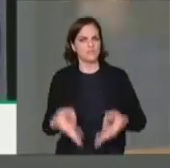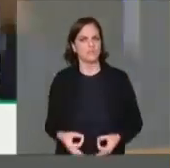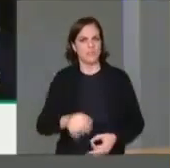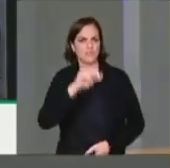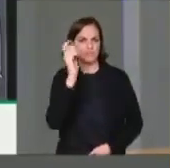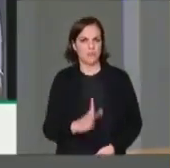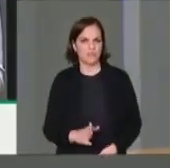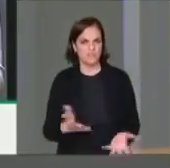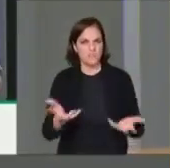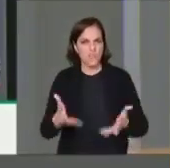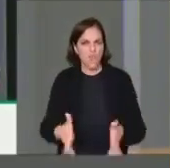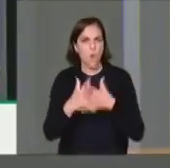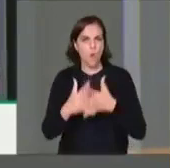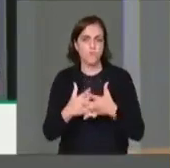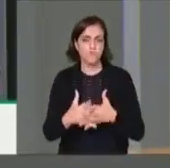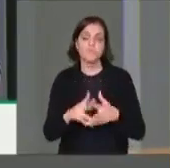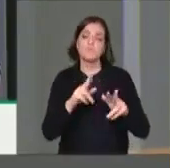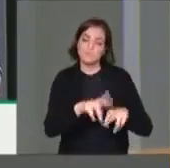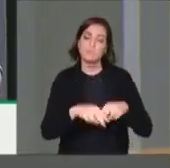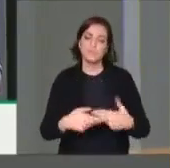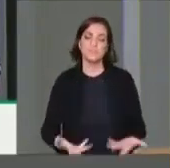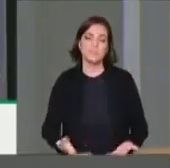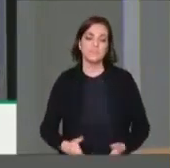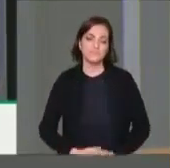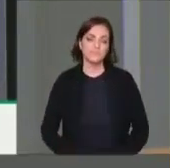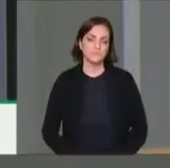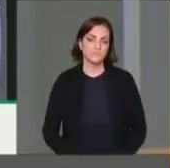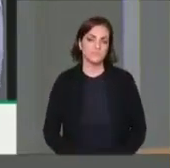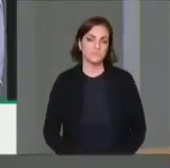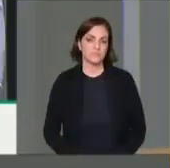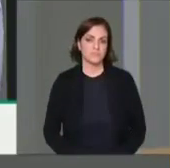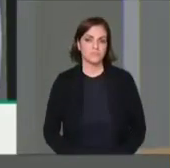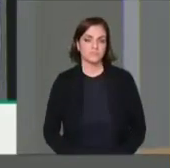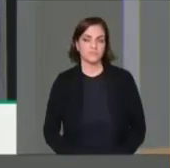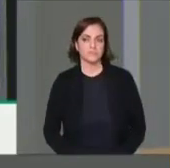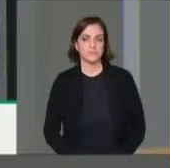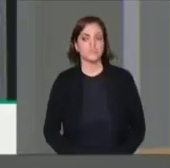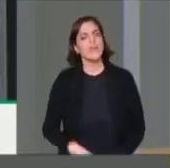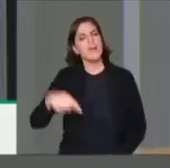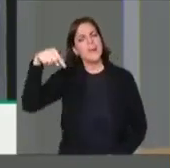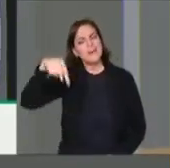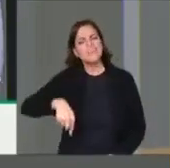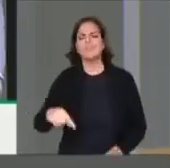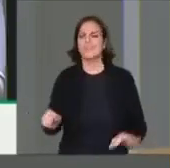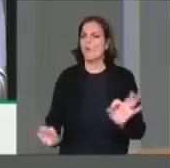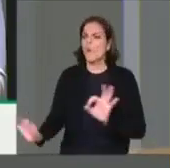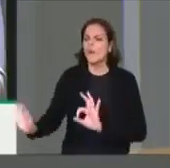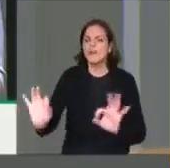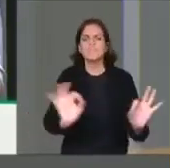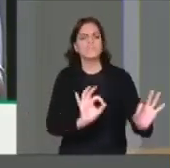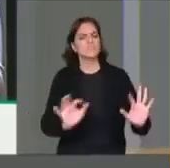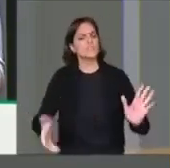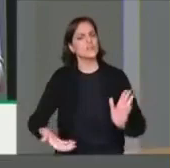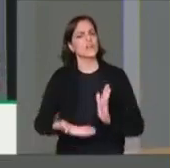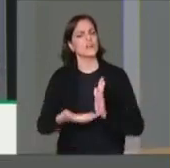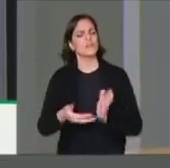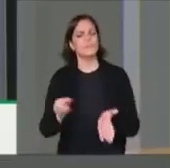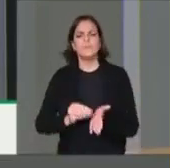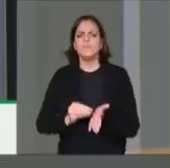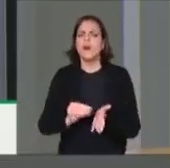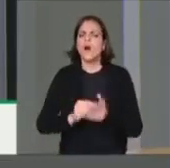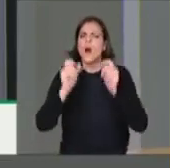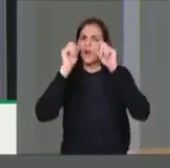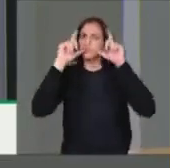em um verdadeiro caos. O episódio demonstra também uma falha por parte do cerimonial desta casa, da Câmara dos Deputados,